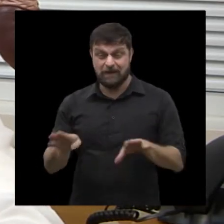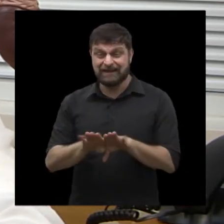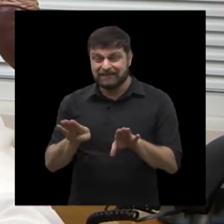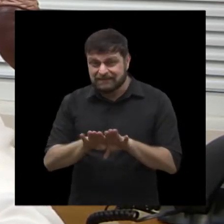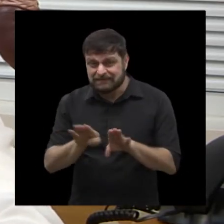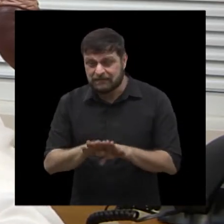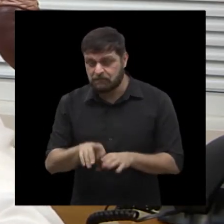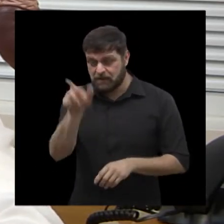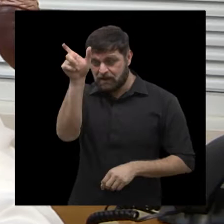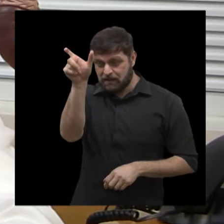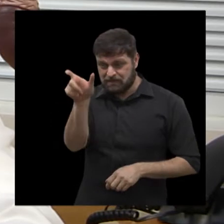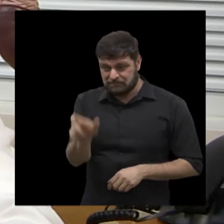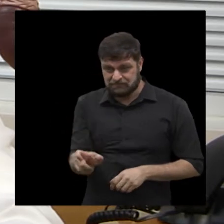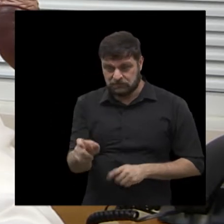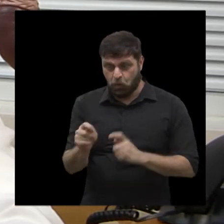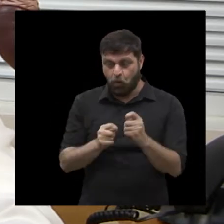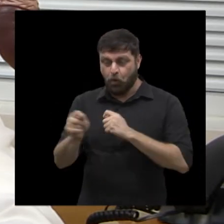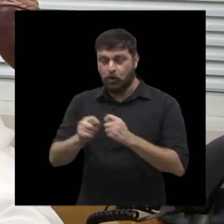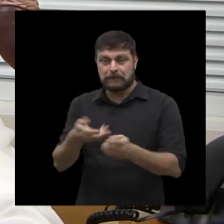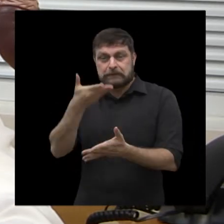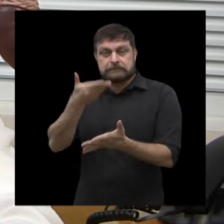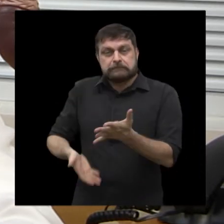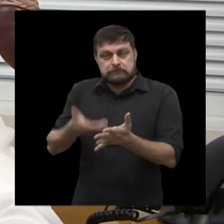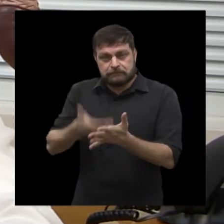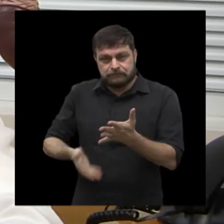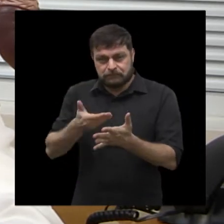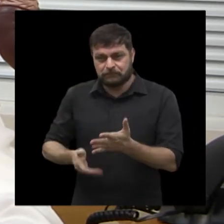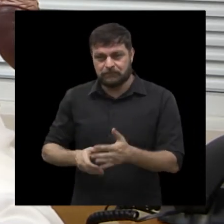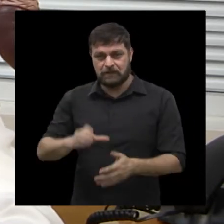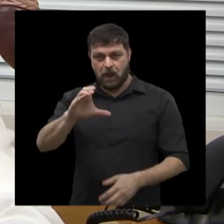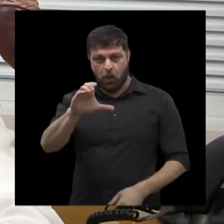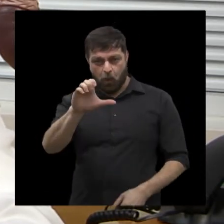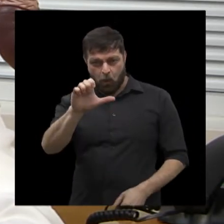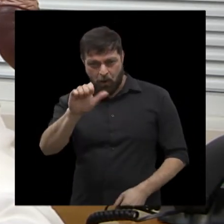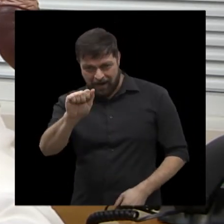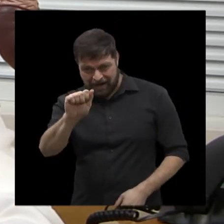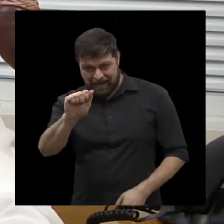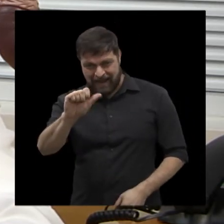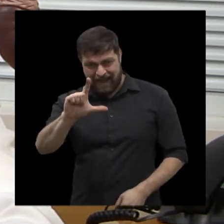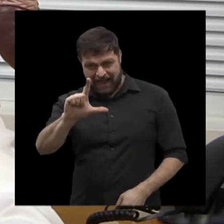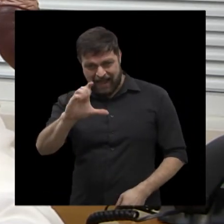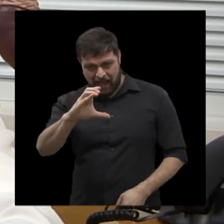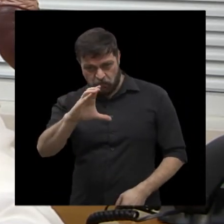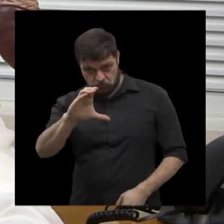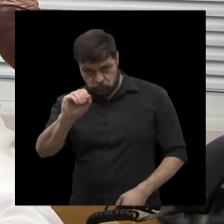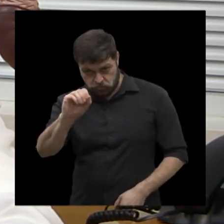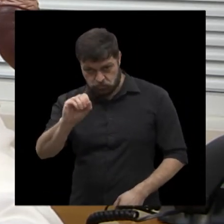pode descontrolar, né, um cálcio, dar problema de